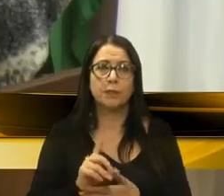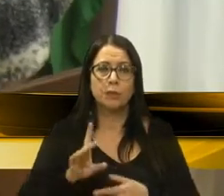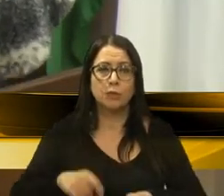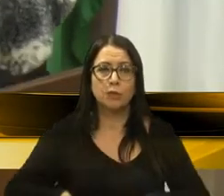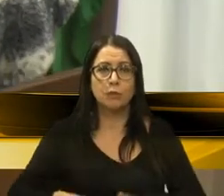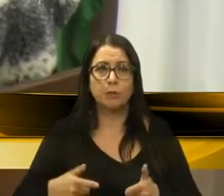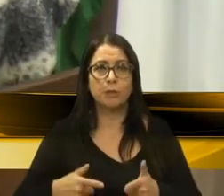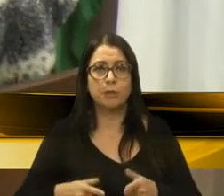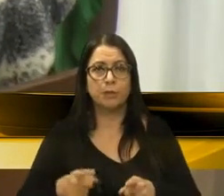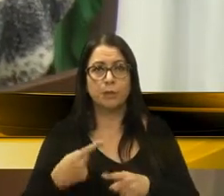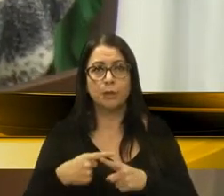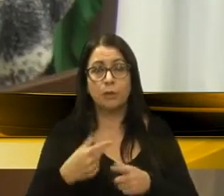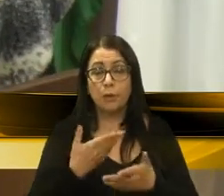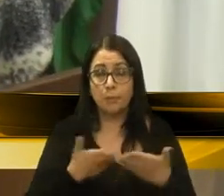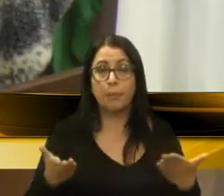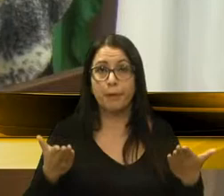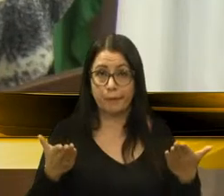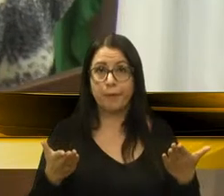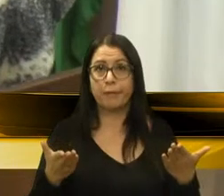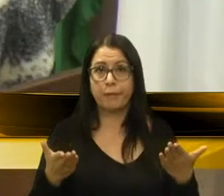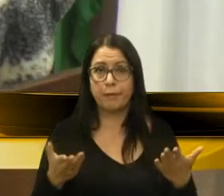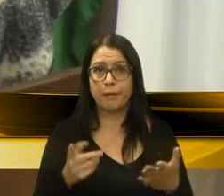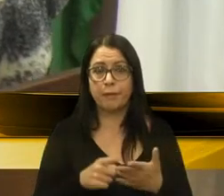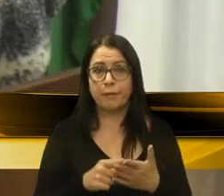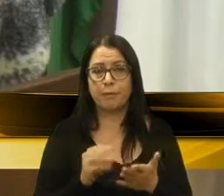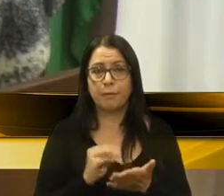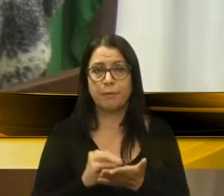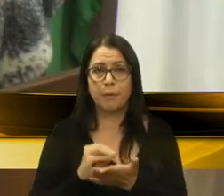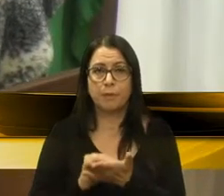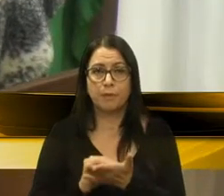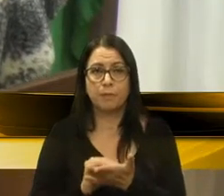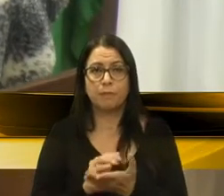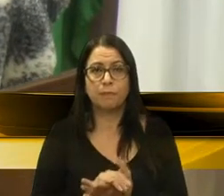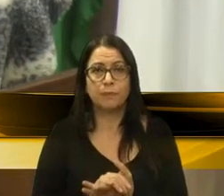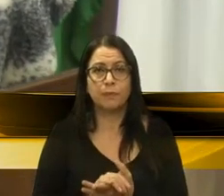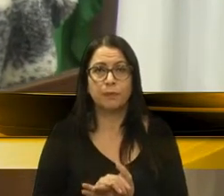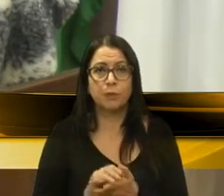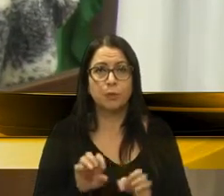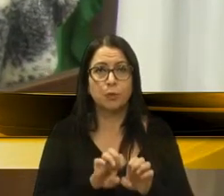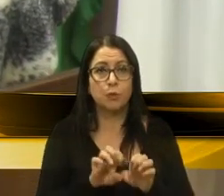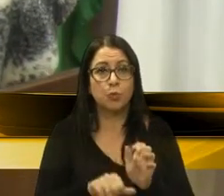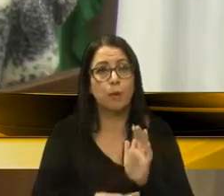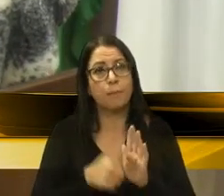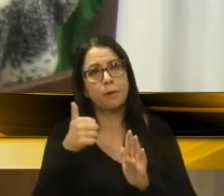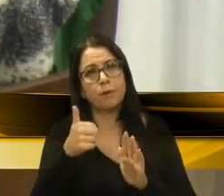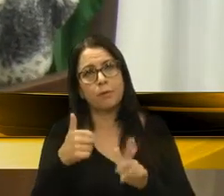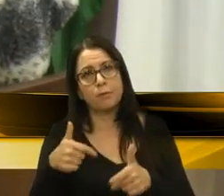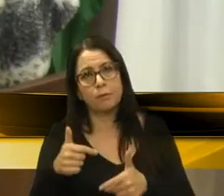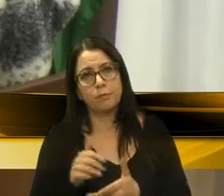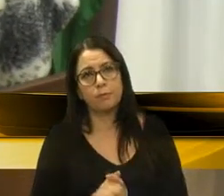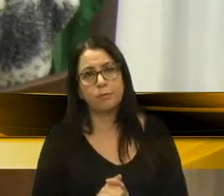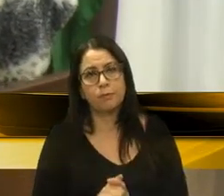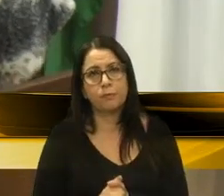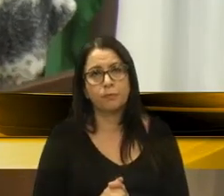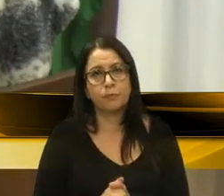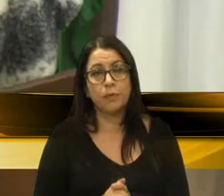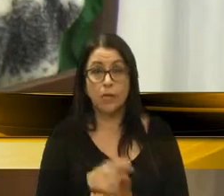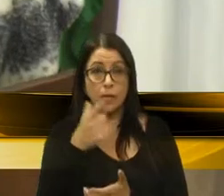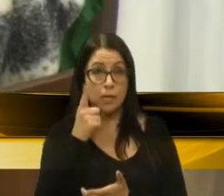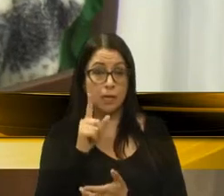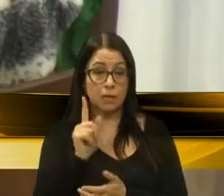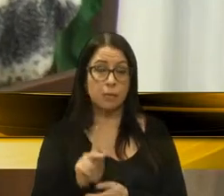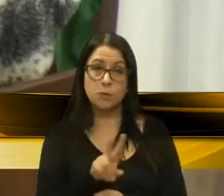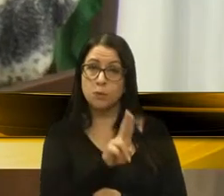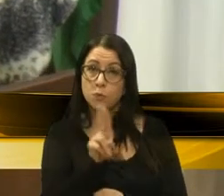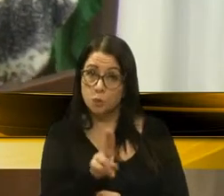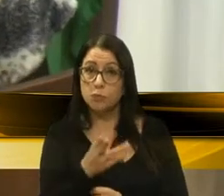despesa ou que tem perdas, né, pela falta de uma estrutura melhor de serviço. E quem ganha? O usuário